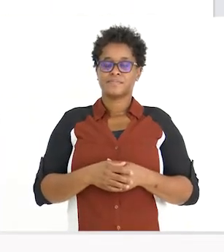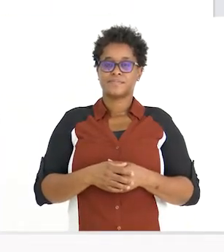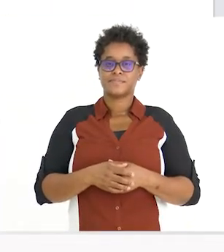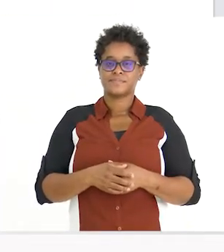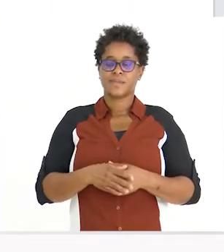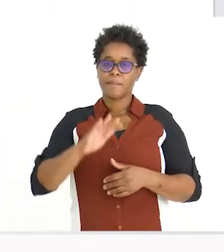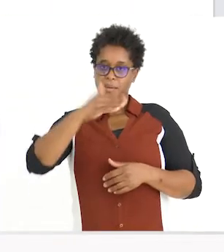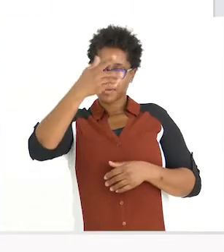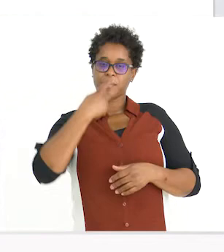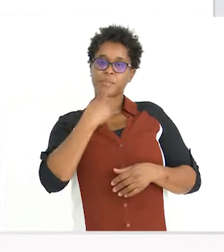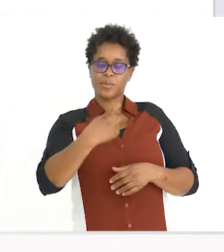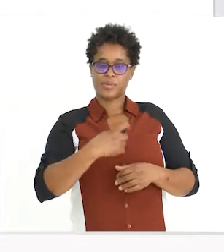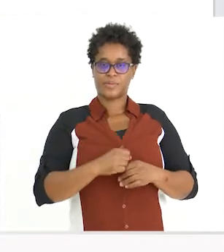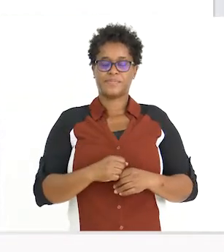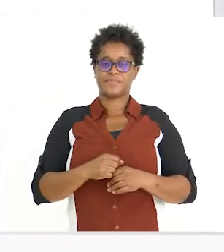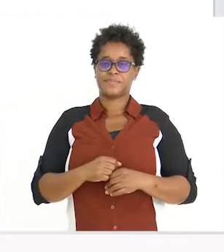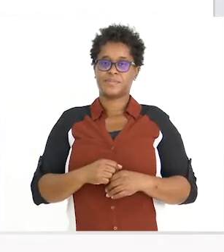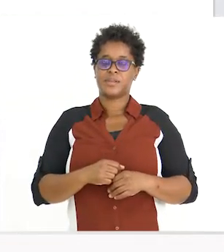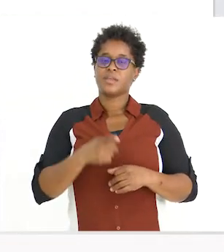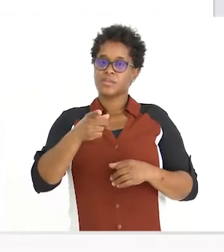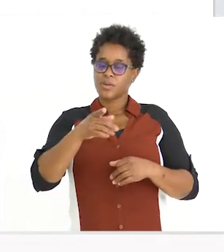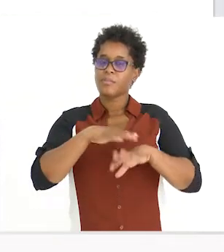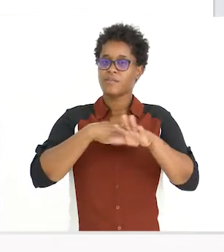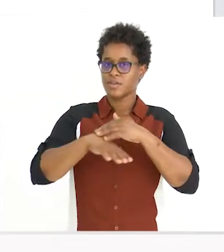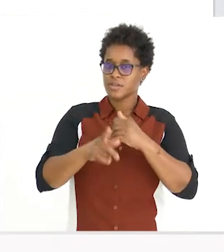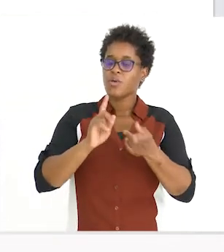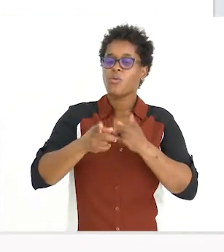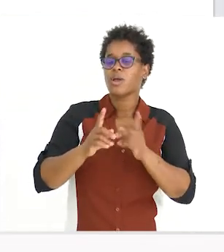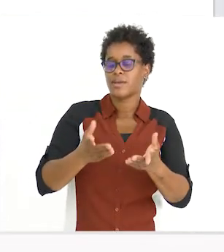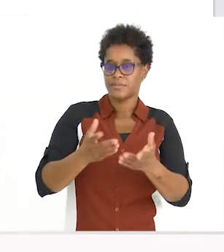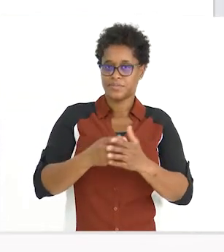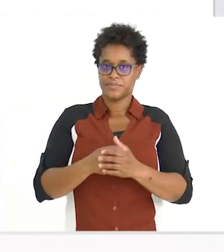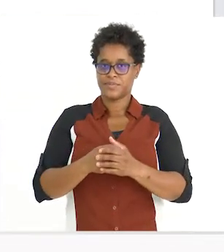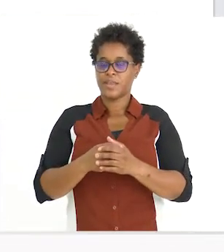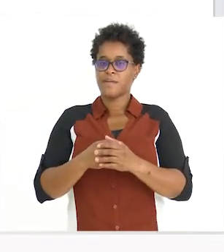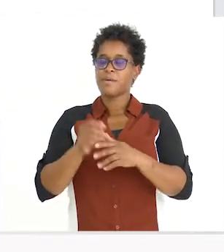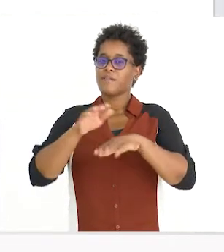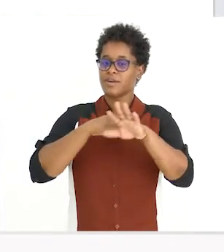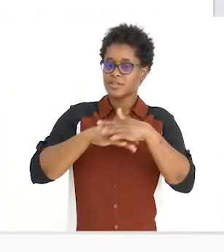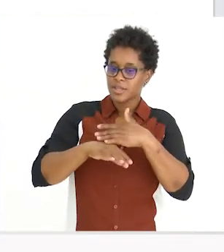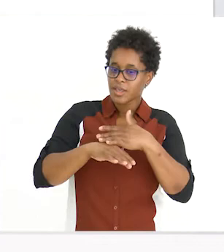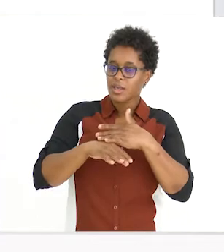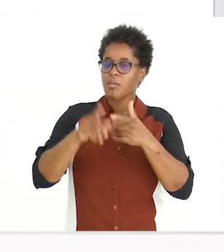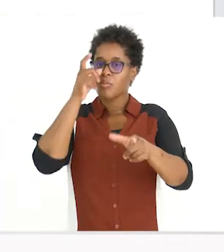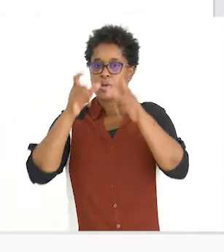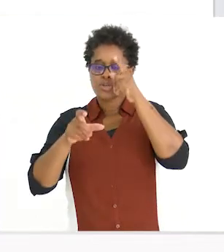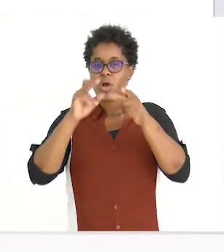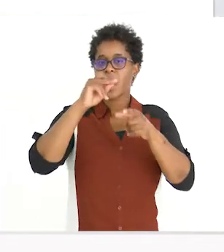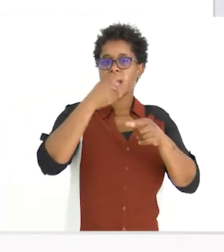A primeira pergunta era para fazer o quê? Para calcular a população